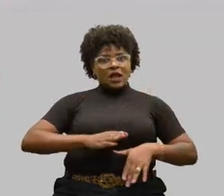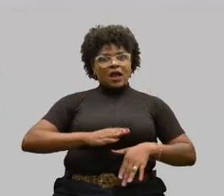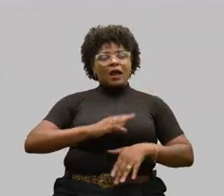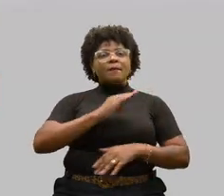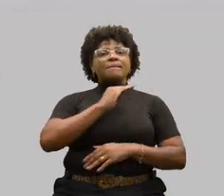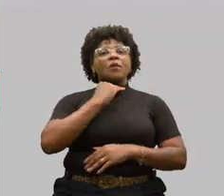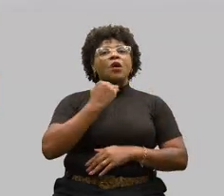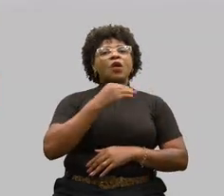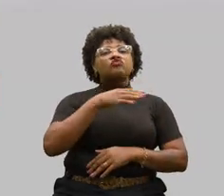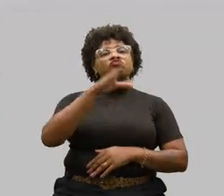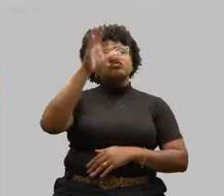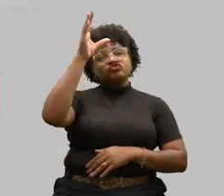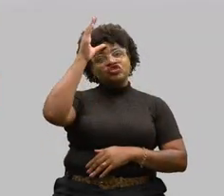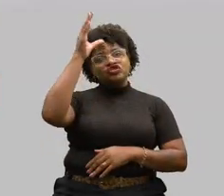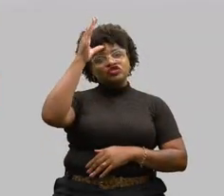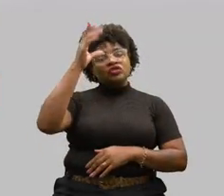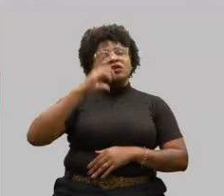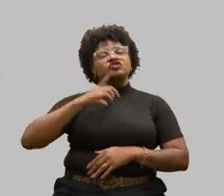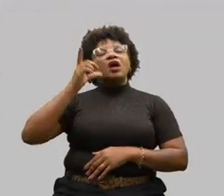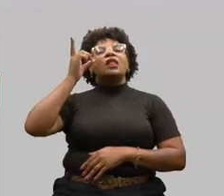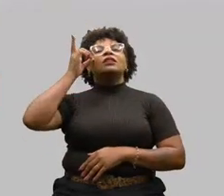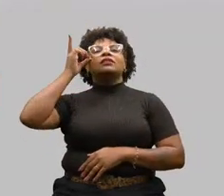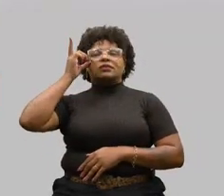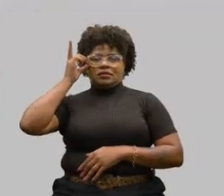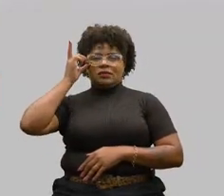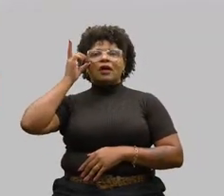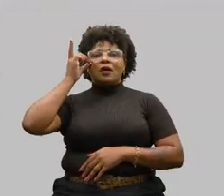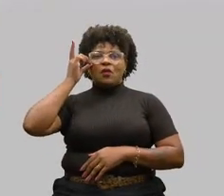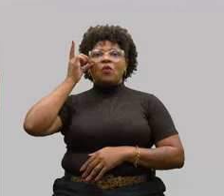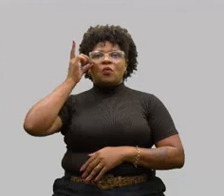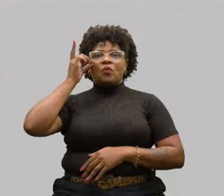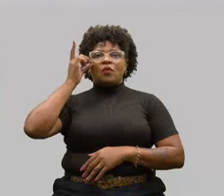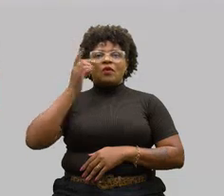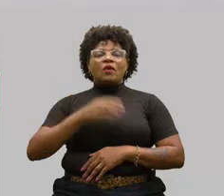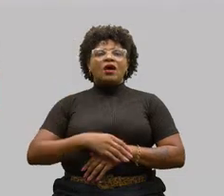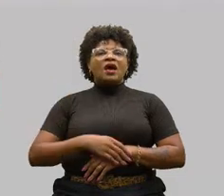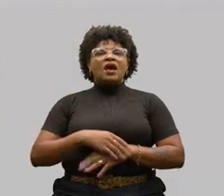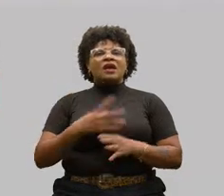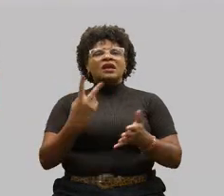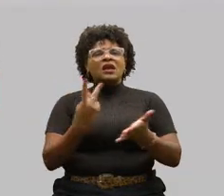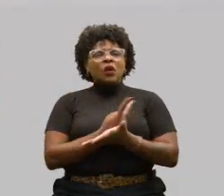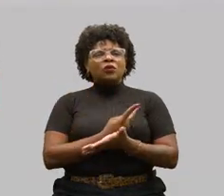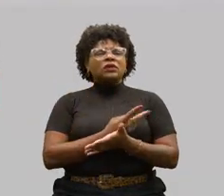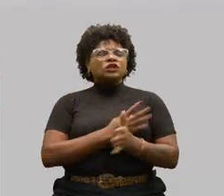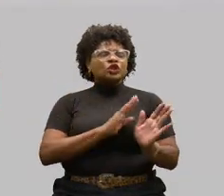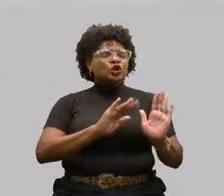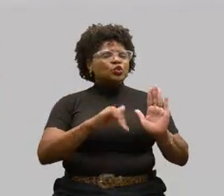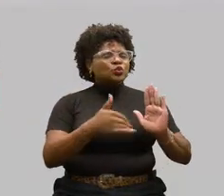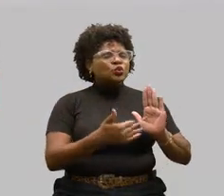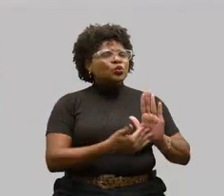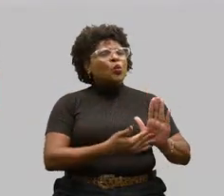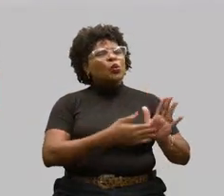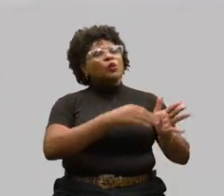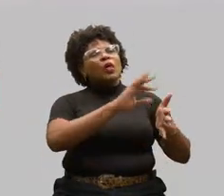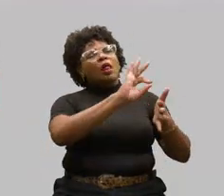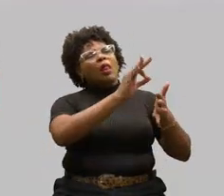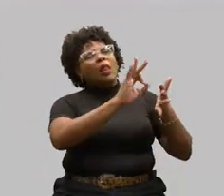dela também do meu coração então quando eles tinham esse sofrimento que foi trazido aqui